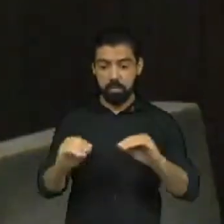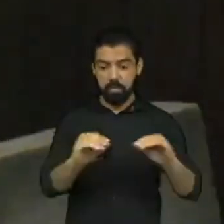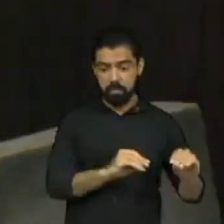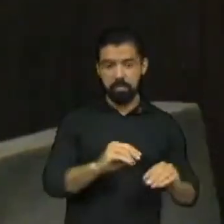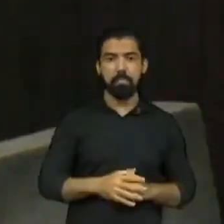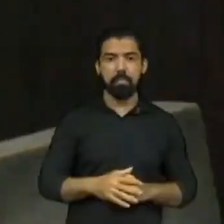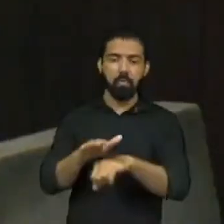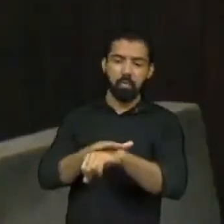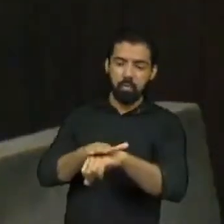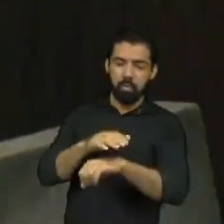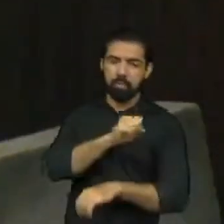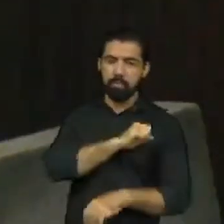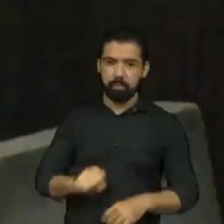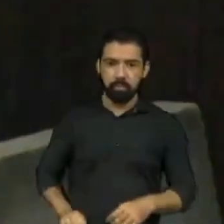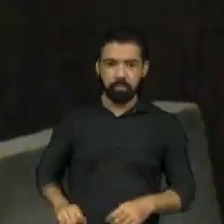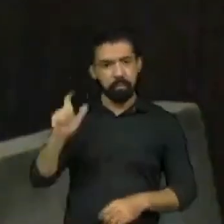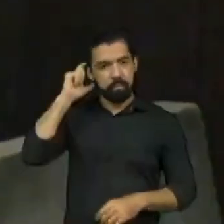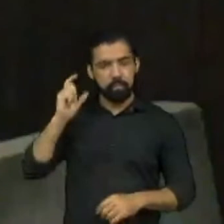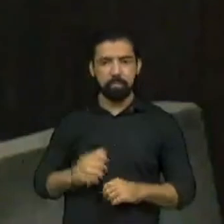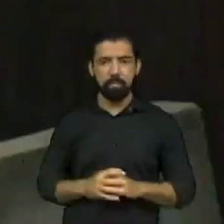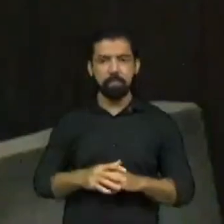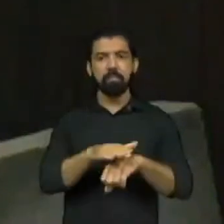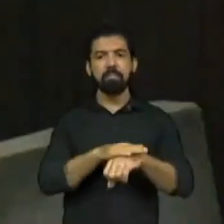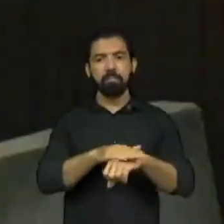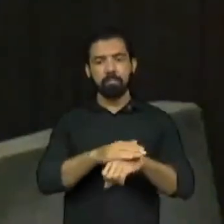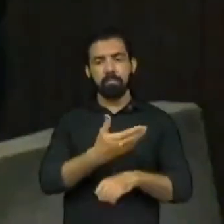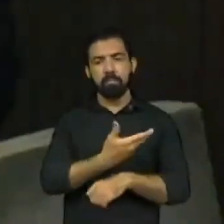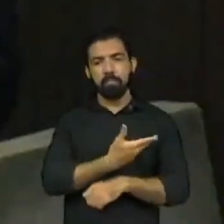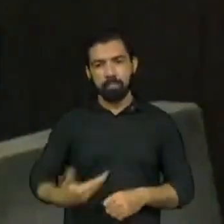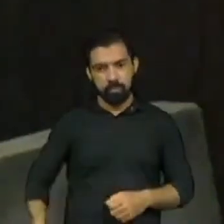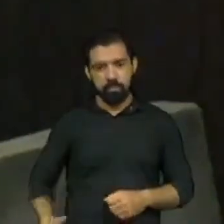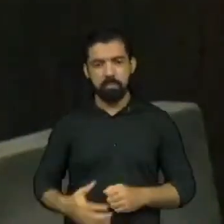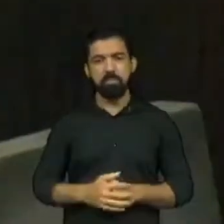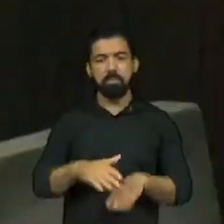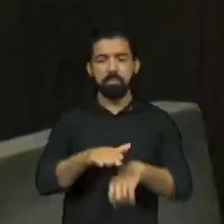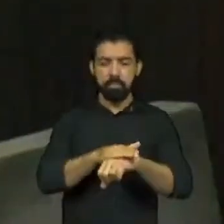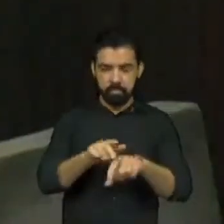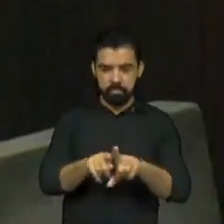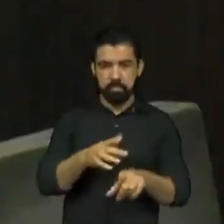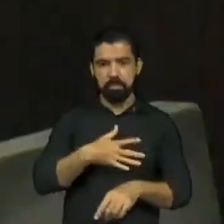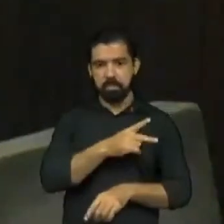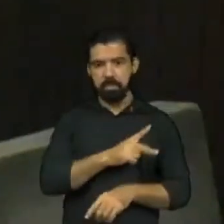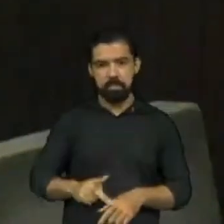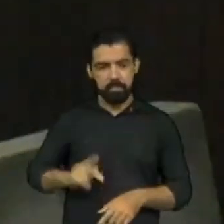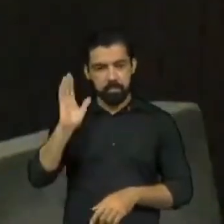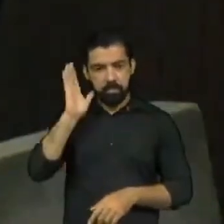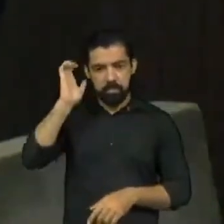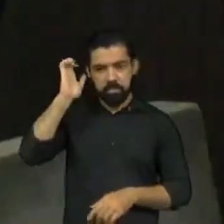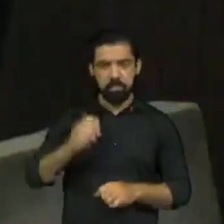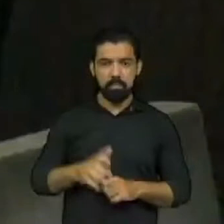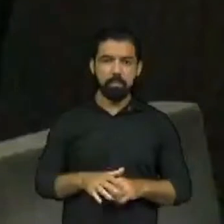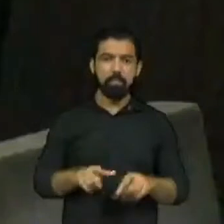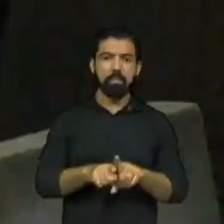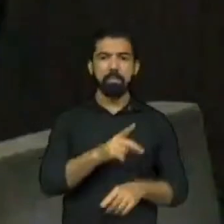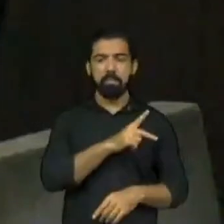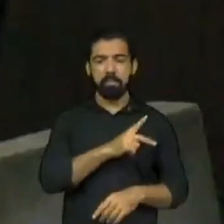partido, conversei com o senador Cid Gomes, conversei com o governador Camilo Santana, conversei com o meu presidente Evandro Leitão e